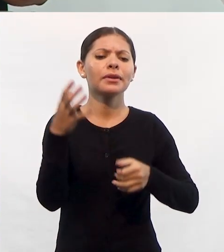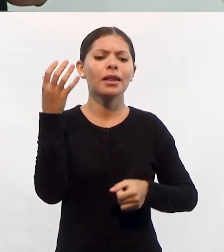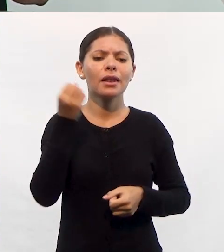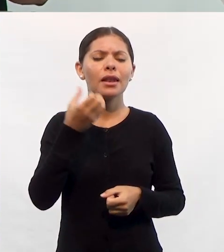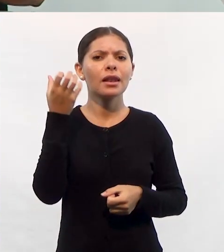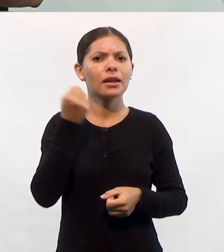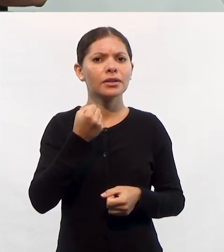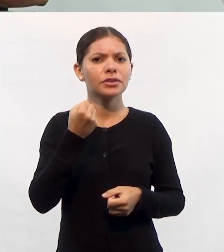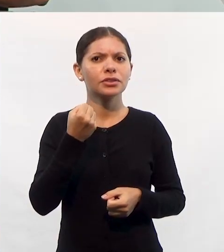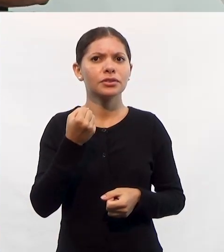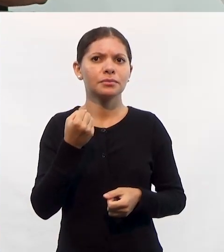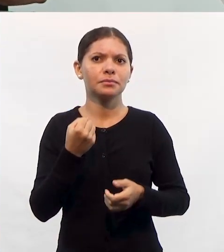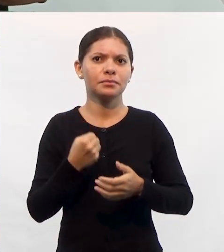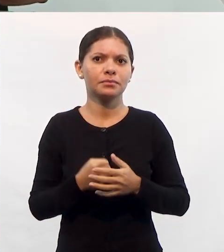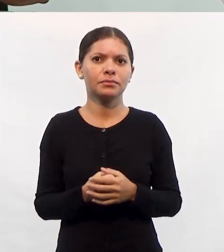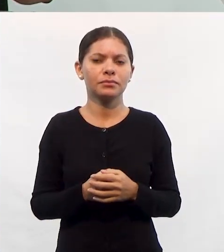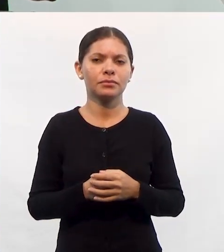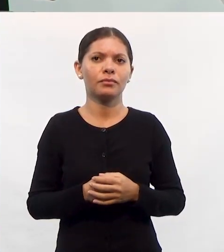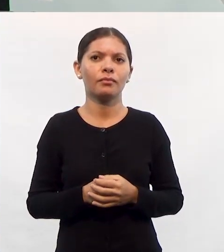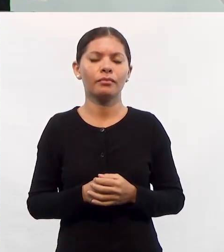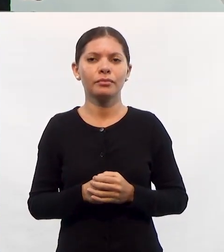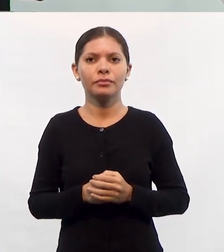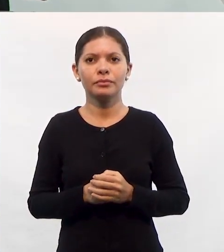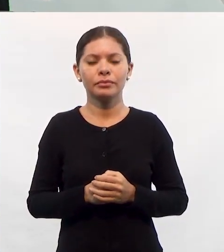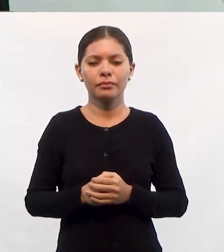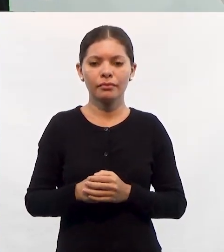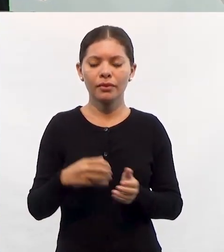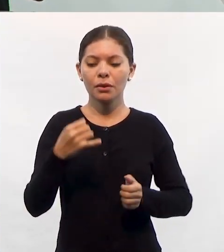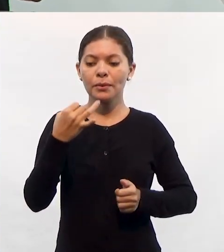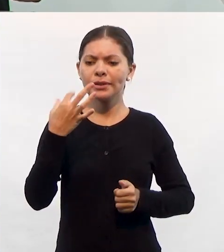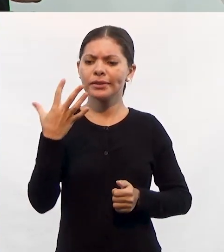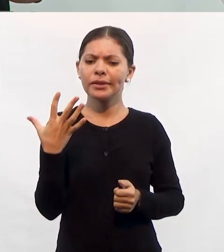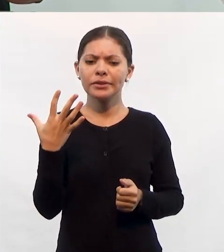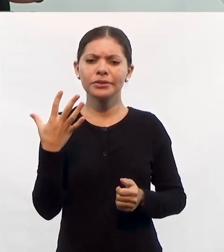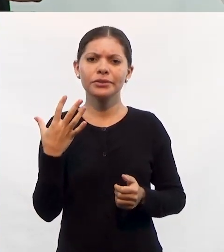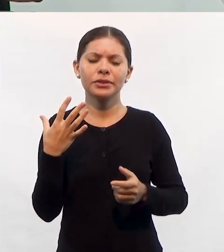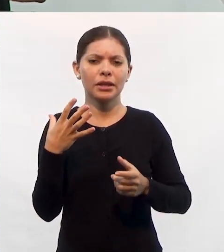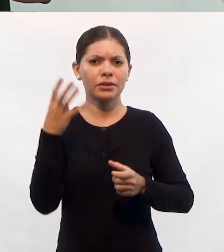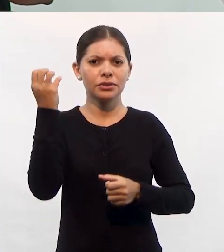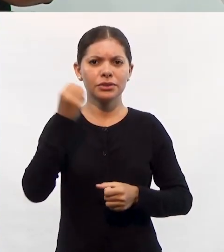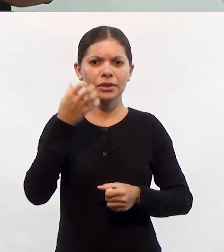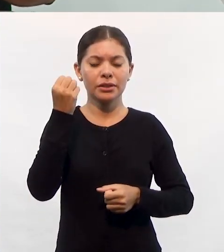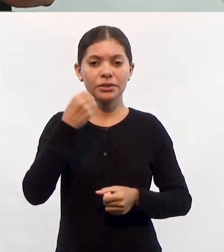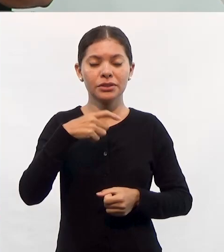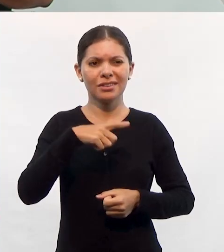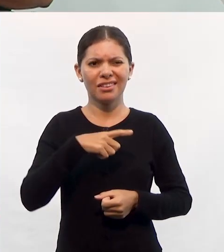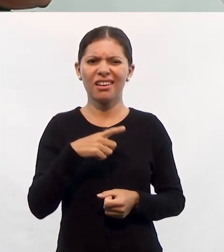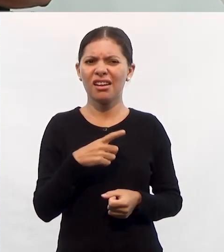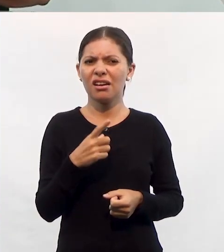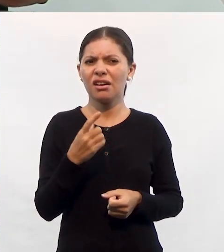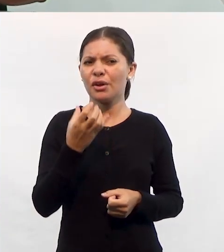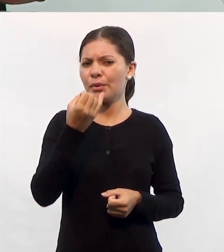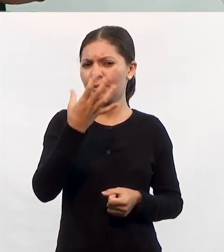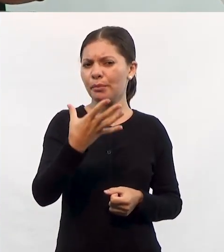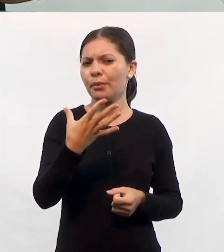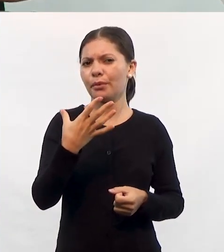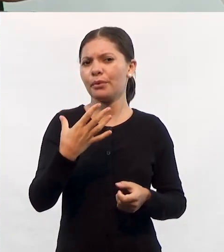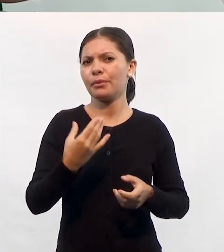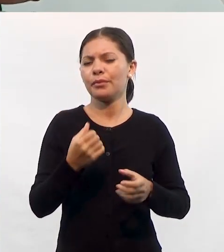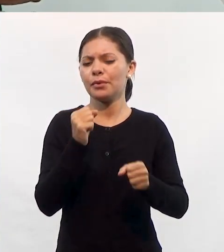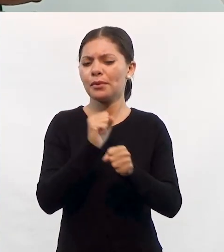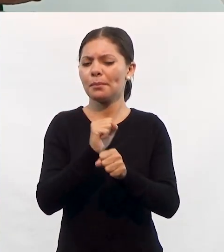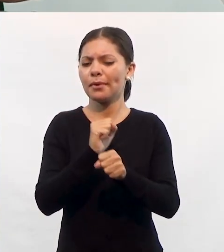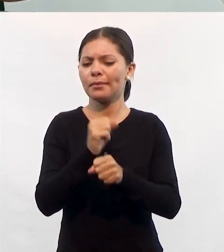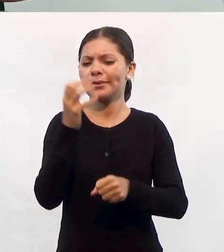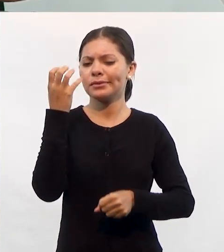leite tá tendo rentabilidade tô pegando aí uma quantidade de leite Natura ele está tendo rendimento que eu